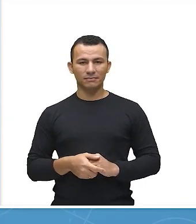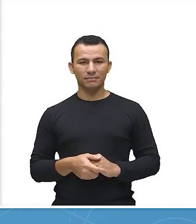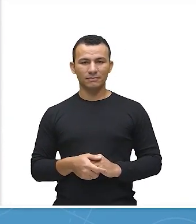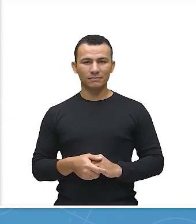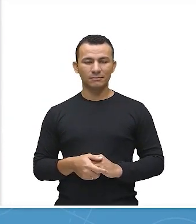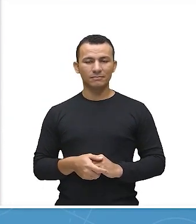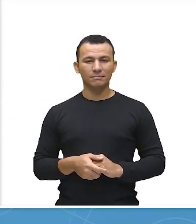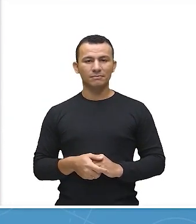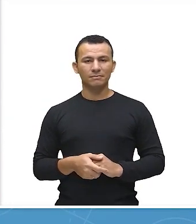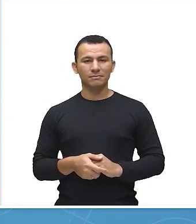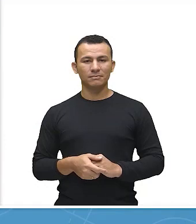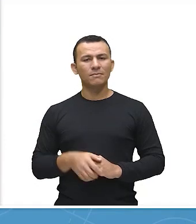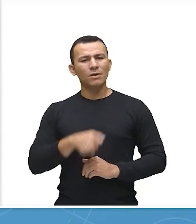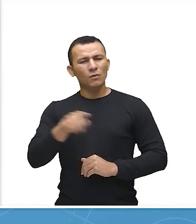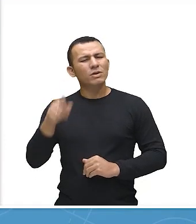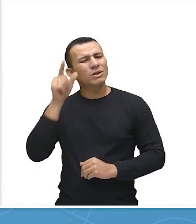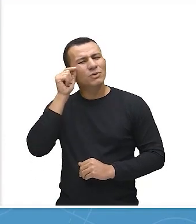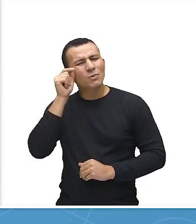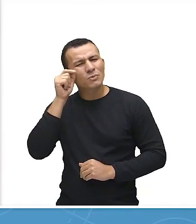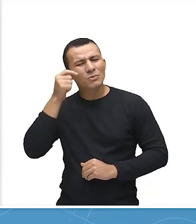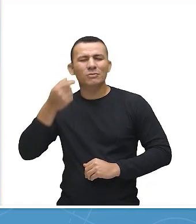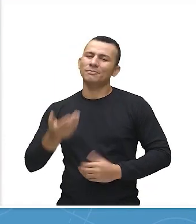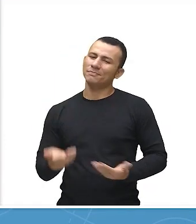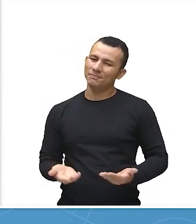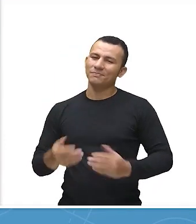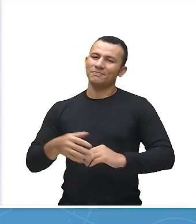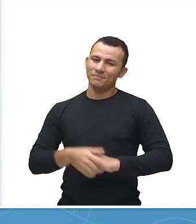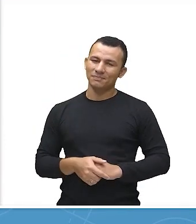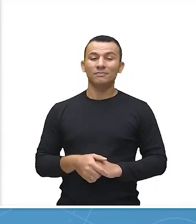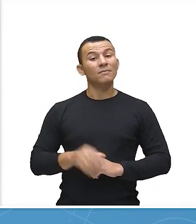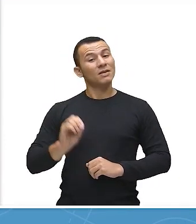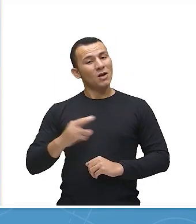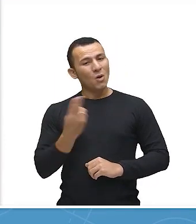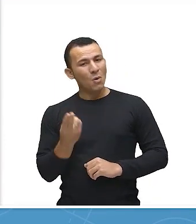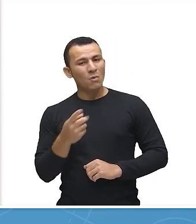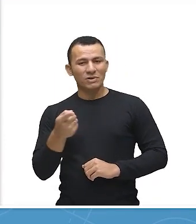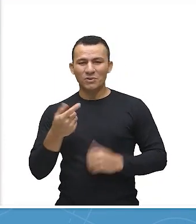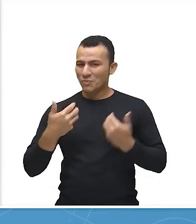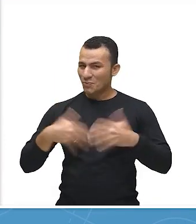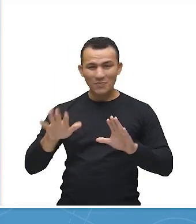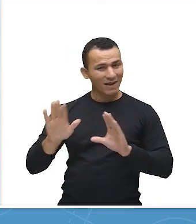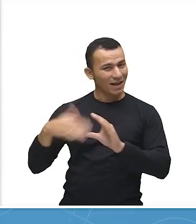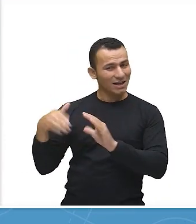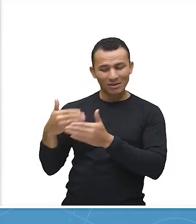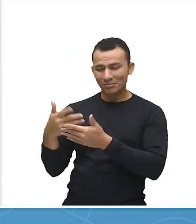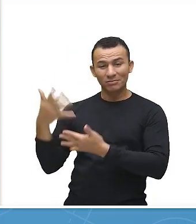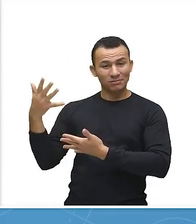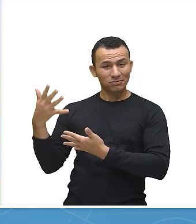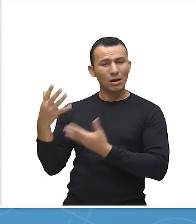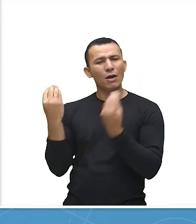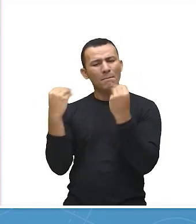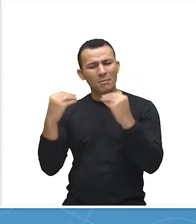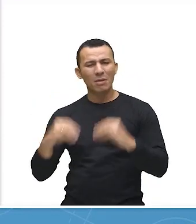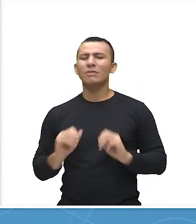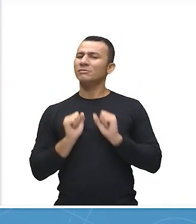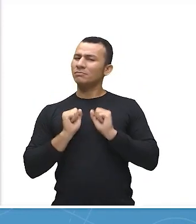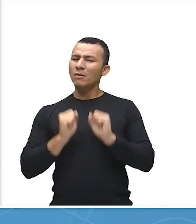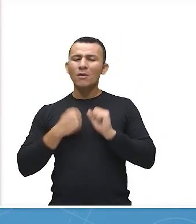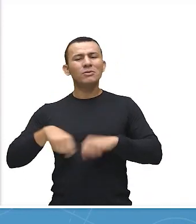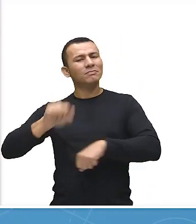D, né? De acordo com a letra D, quanto à função, a música ela pode ser classificada como secular e sacra. O